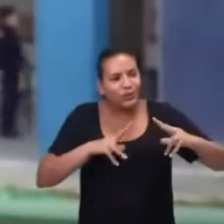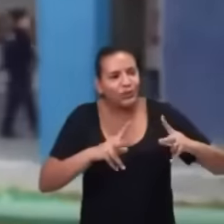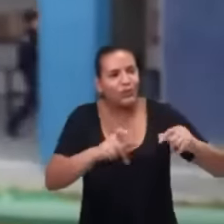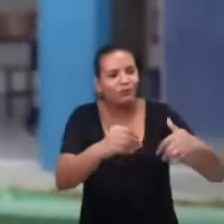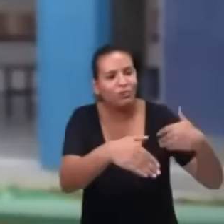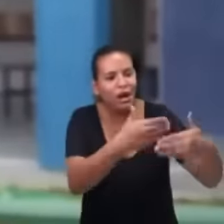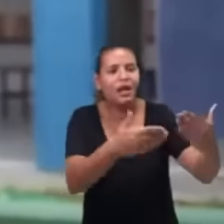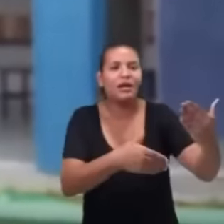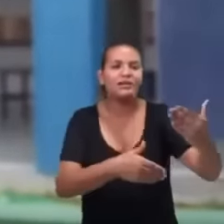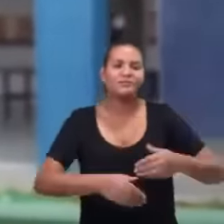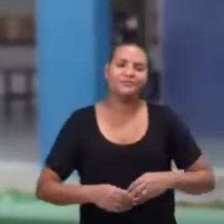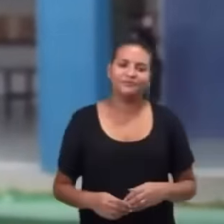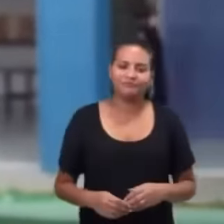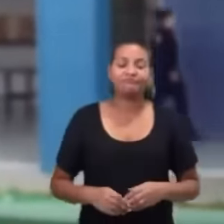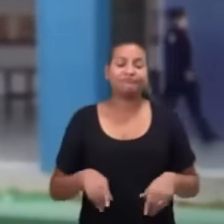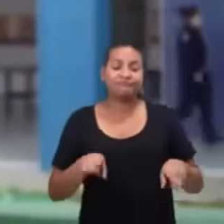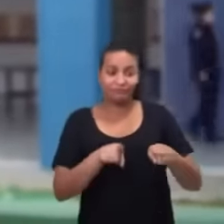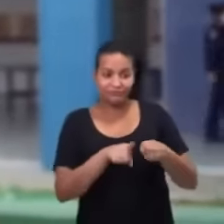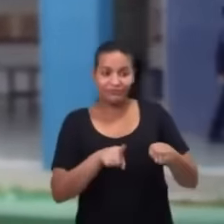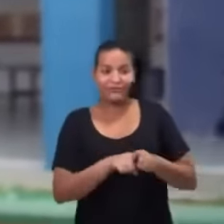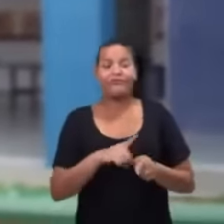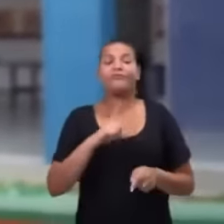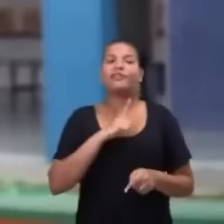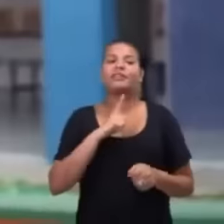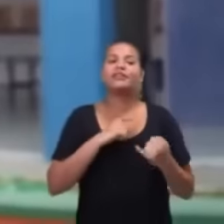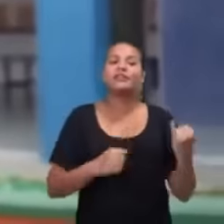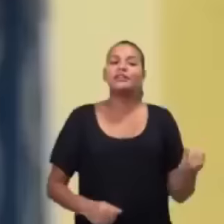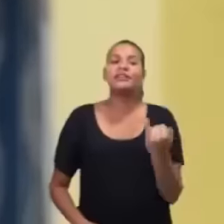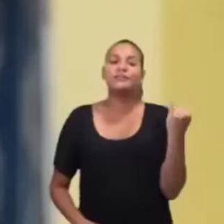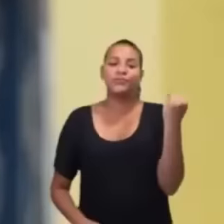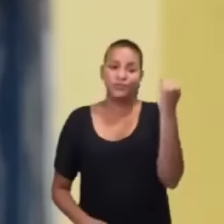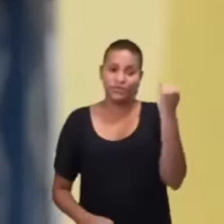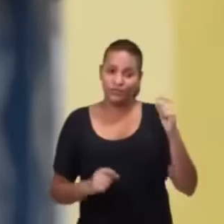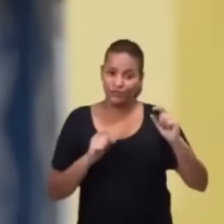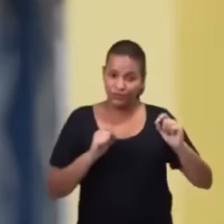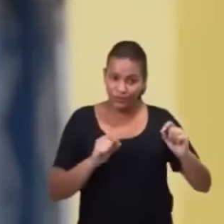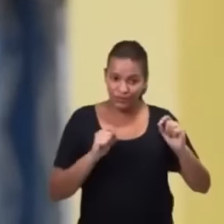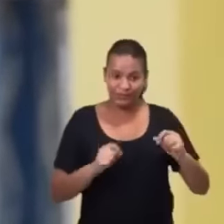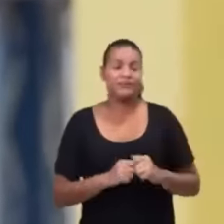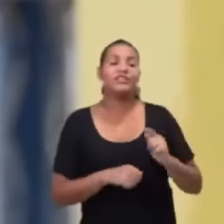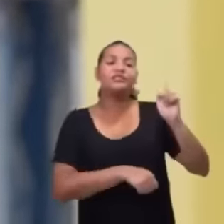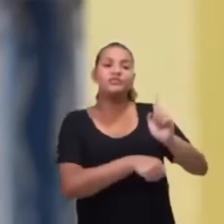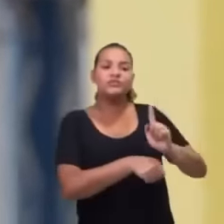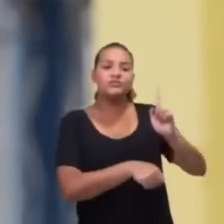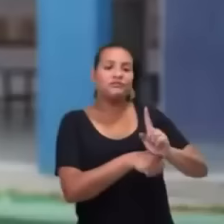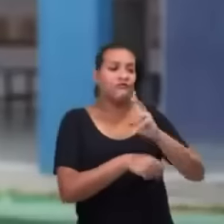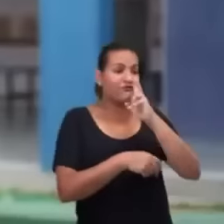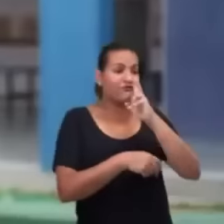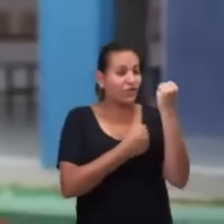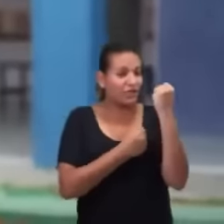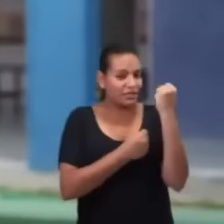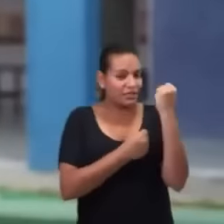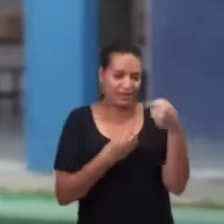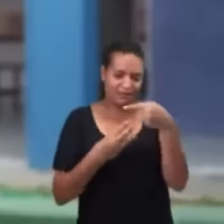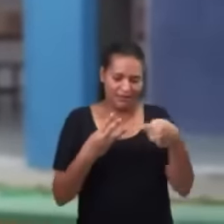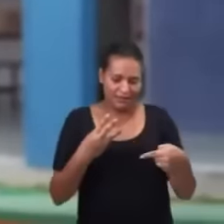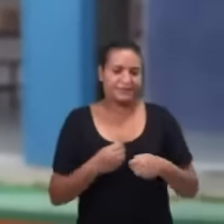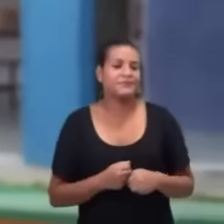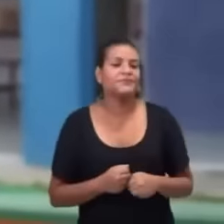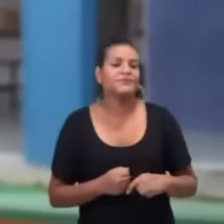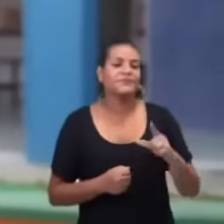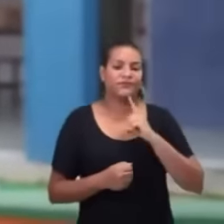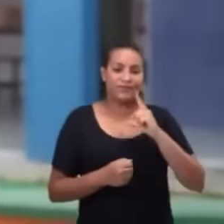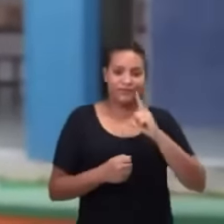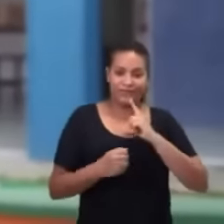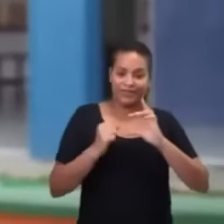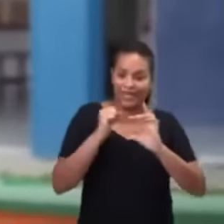Três aspectos importantes também fazem parte um pouco desse modelo que a gente chama de fortalecimento da gestão escolar, que é a garantia da